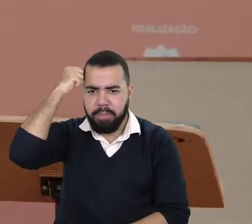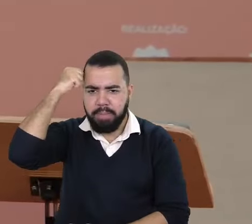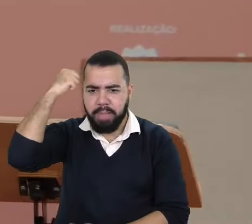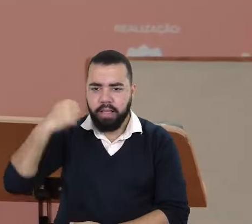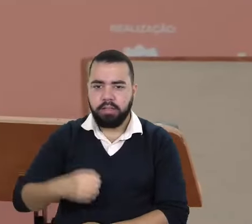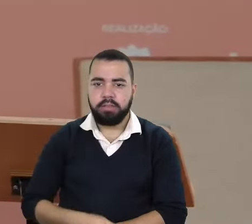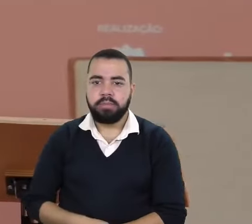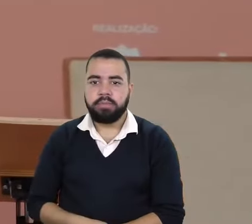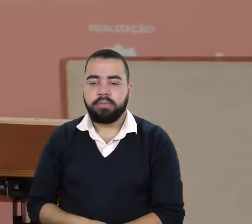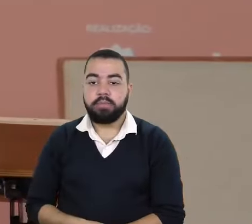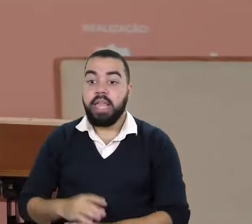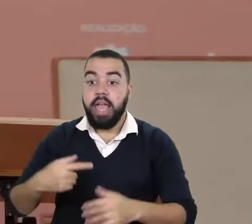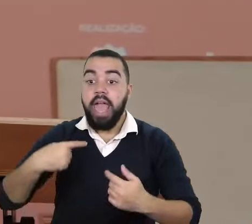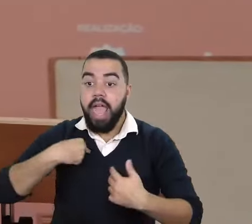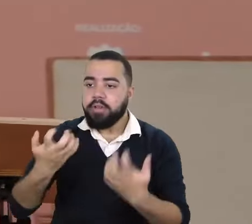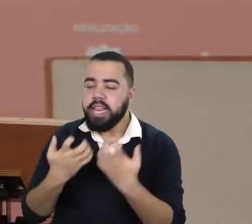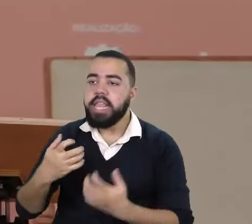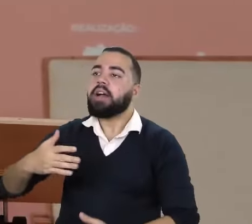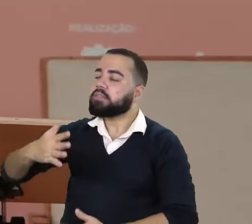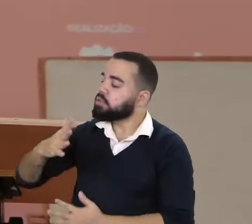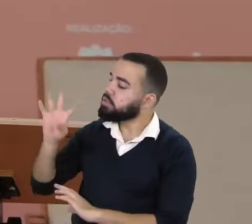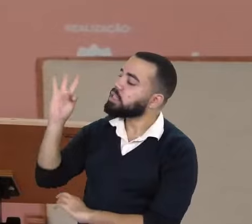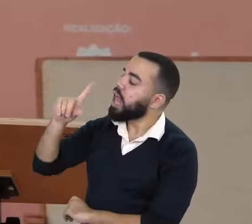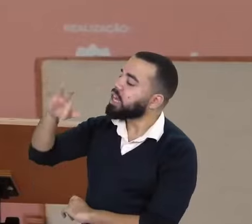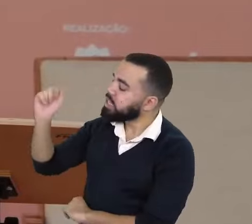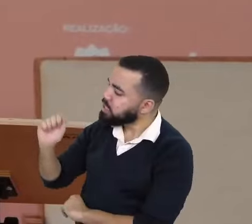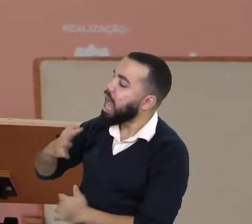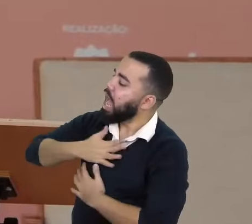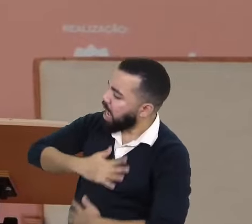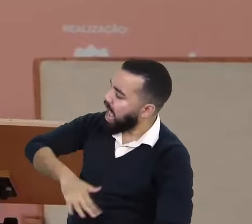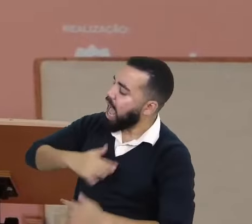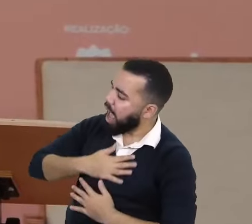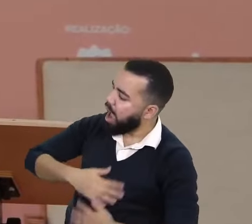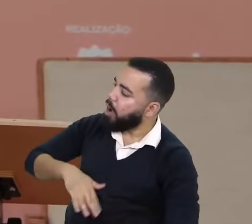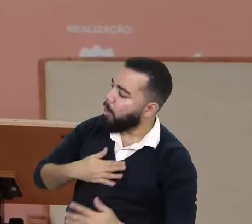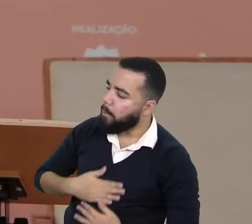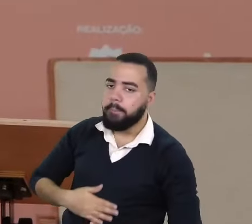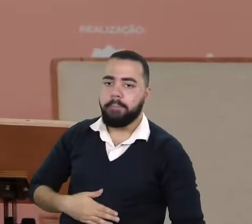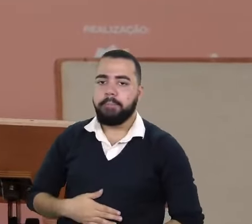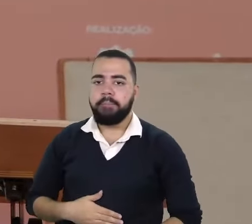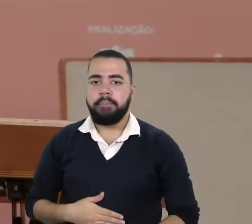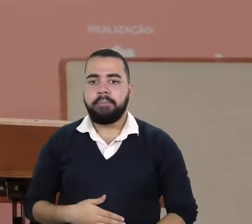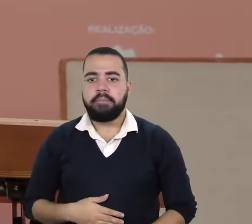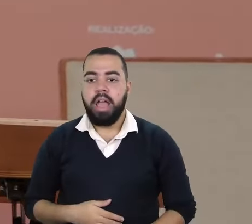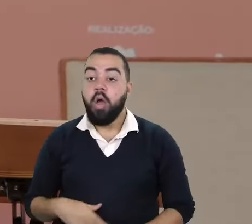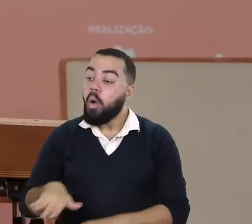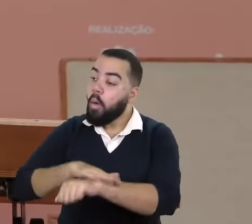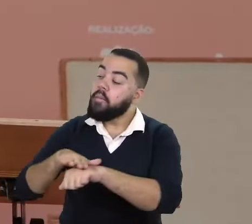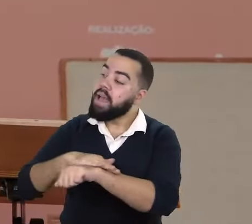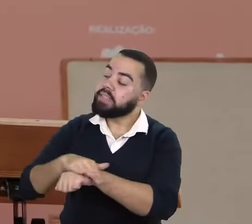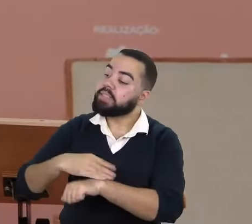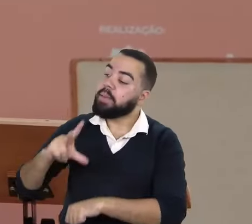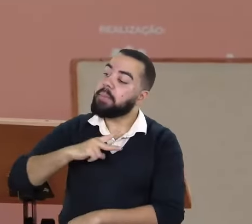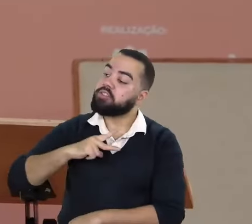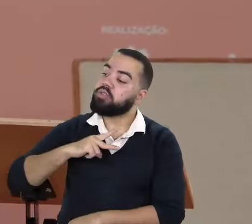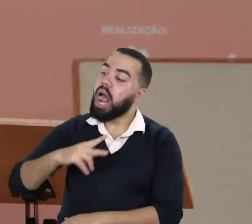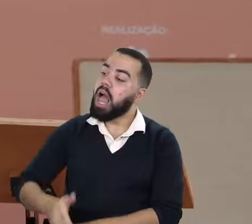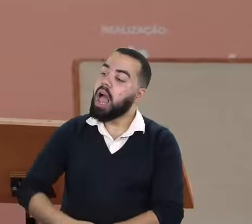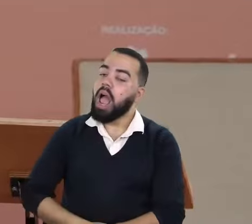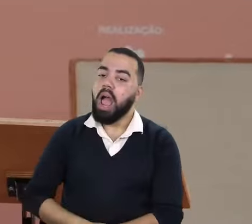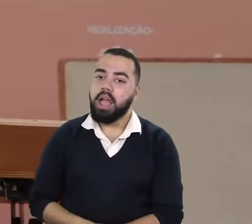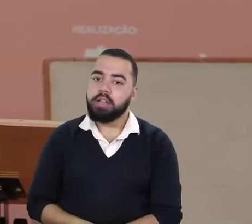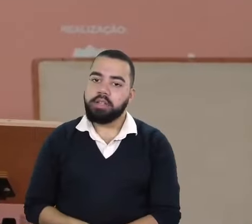não conseguia pensar assim, Thalita, relaxa, se acalma. Sabe quando o coach pede para você conversar com você mesmo?